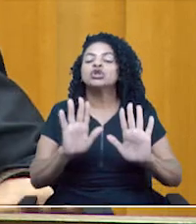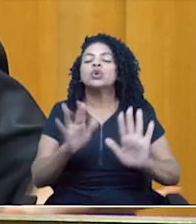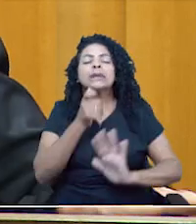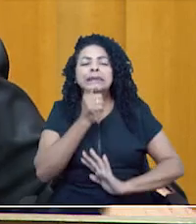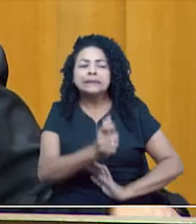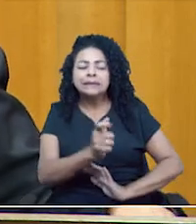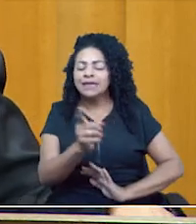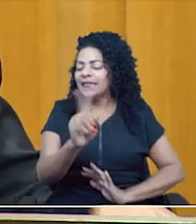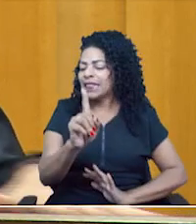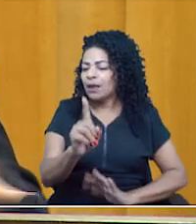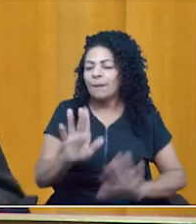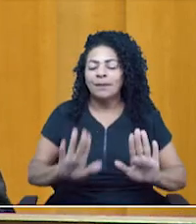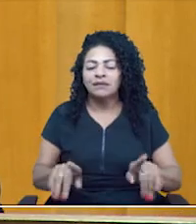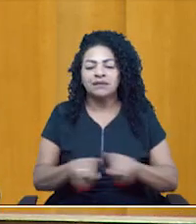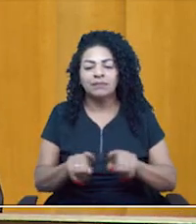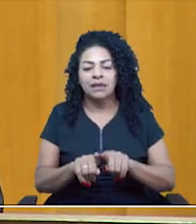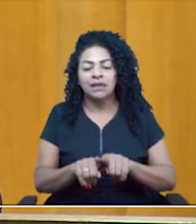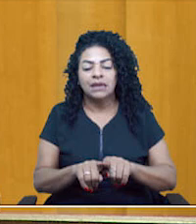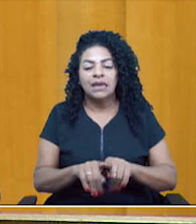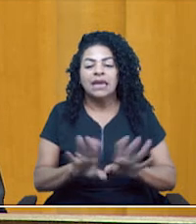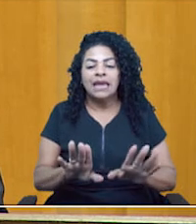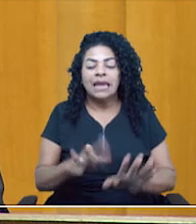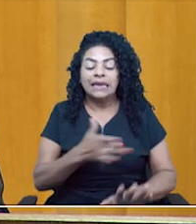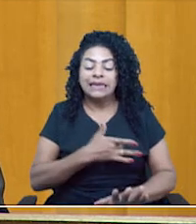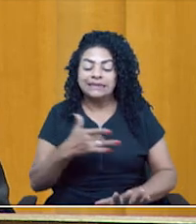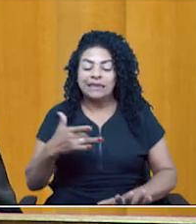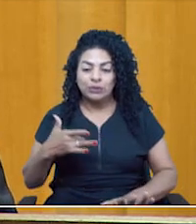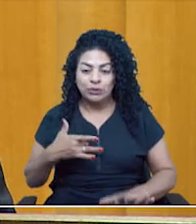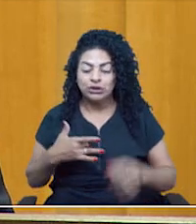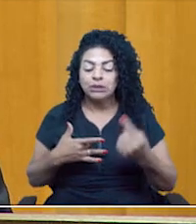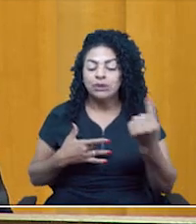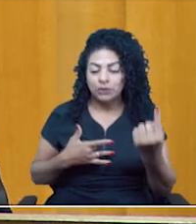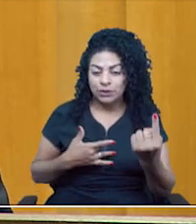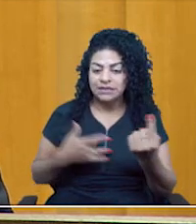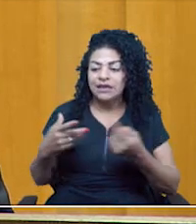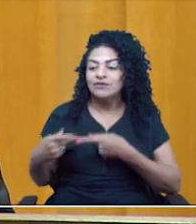integral à saúde é uma coisa, visita episódica de um dentista é outra.